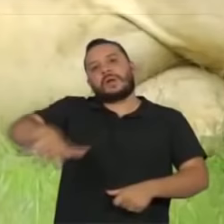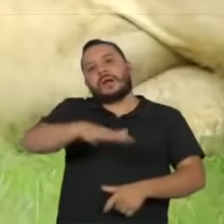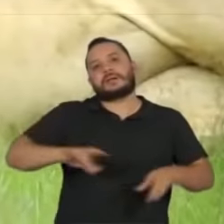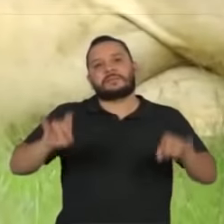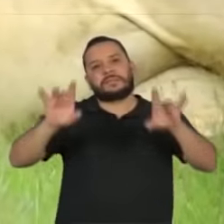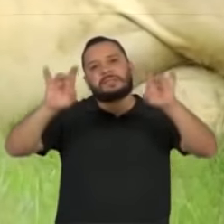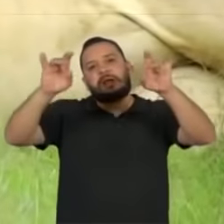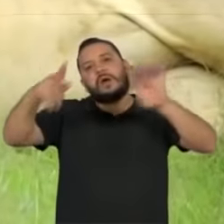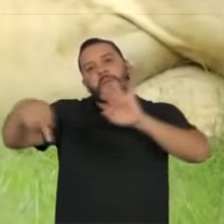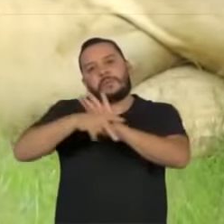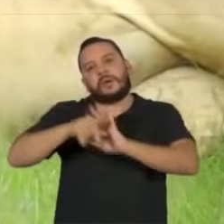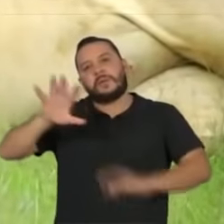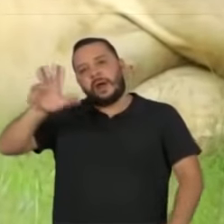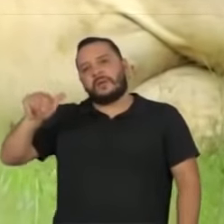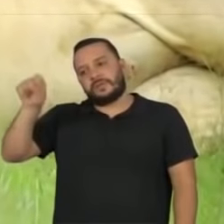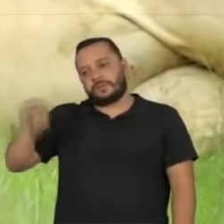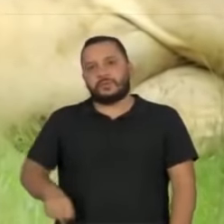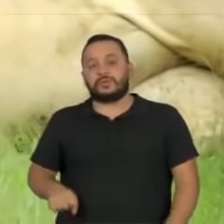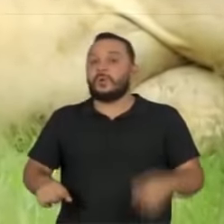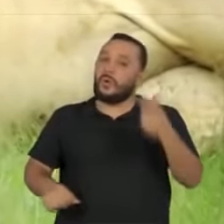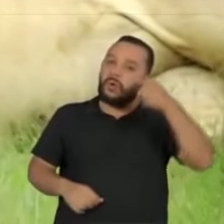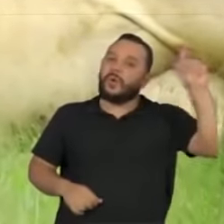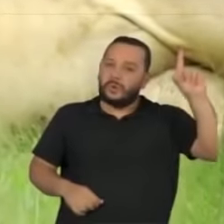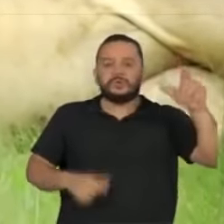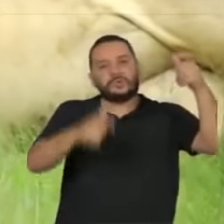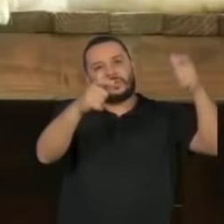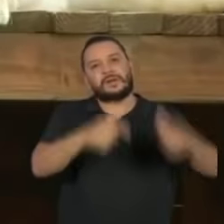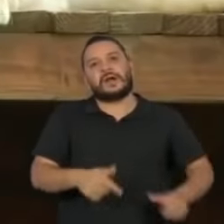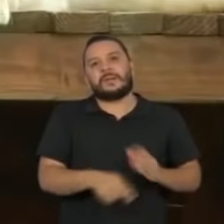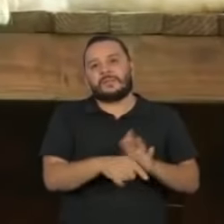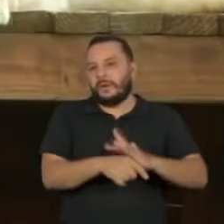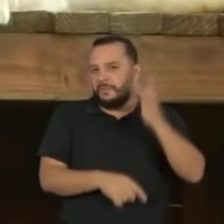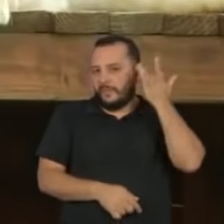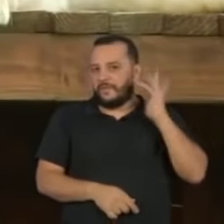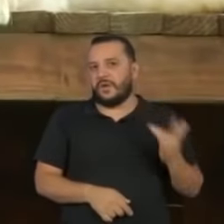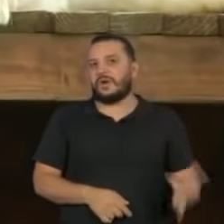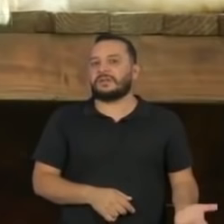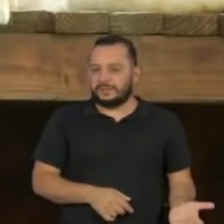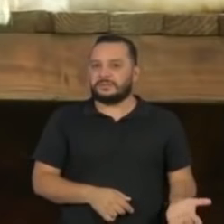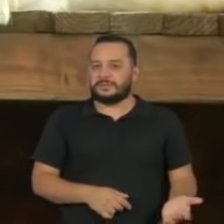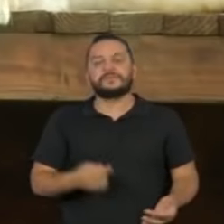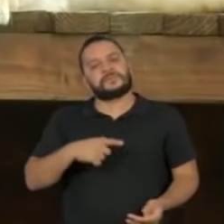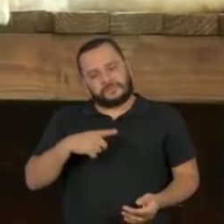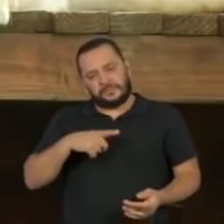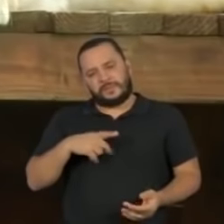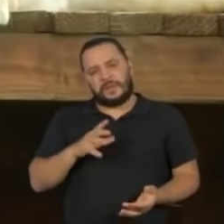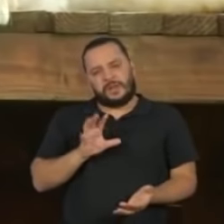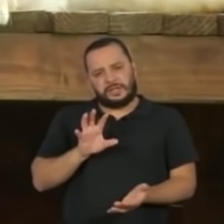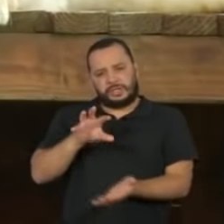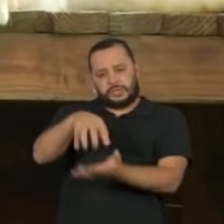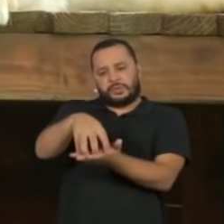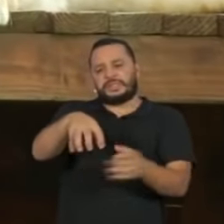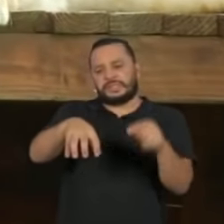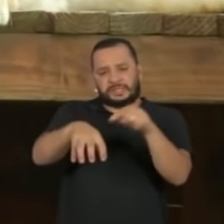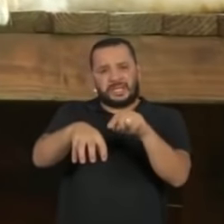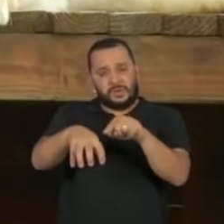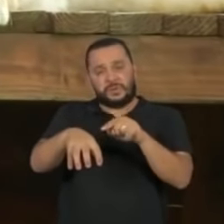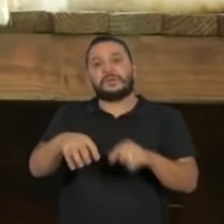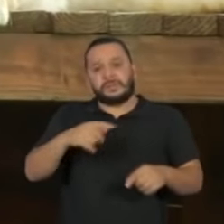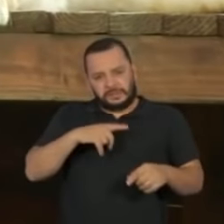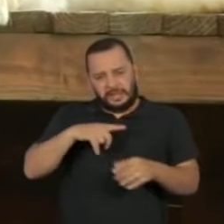Sul e outros foram viver em santuários na Flórida. A organização sem fins lucrativos ainda deve fazer